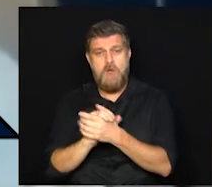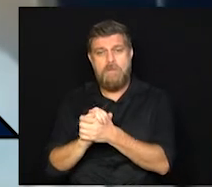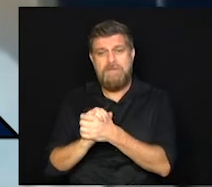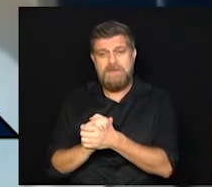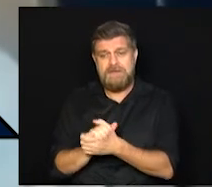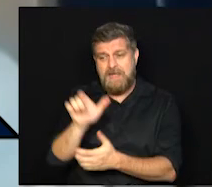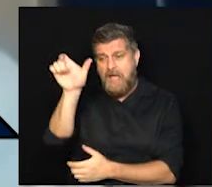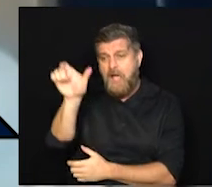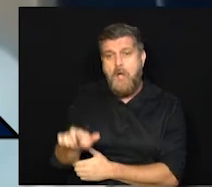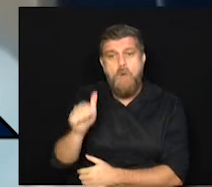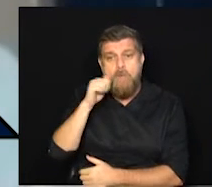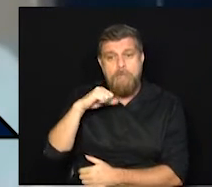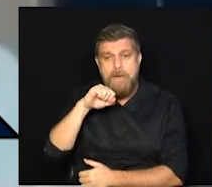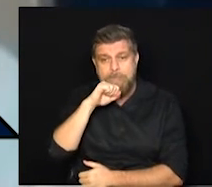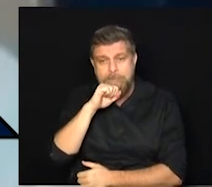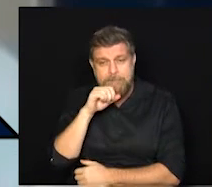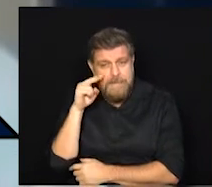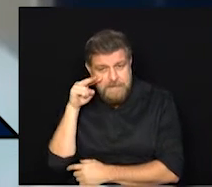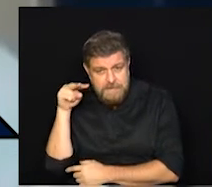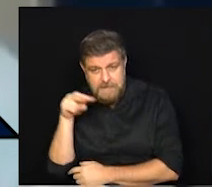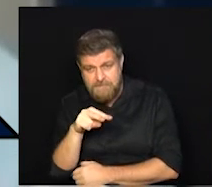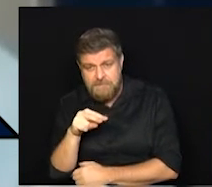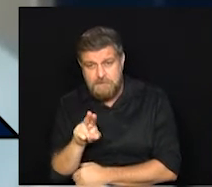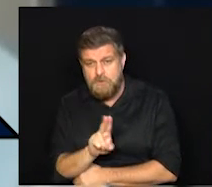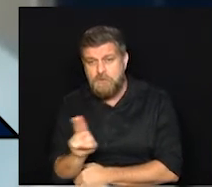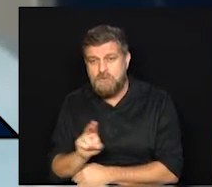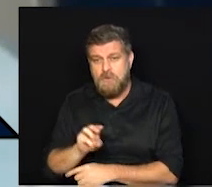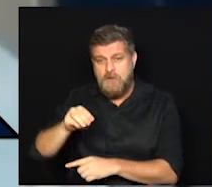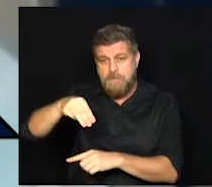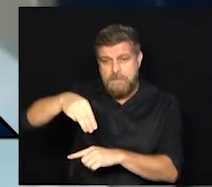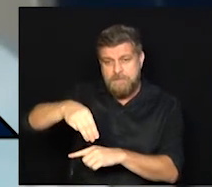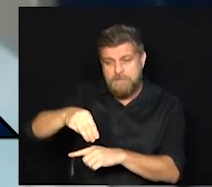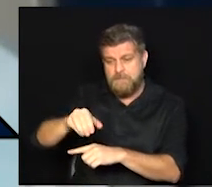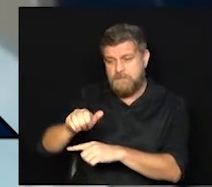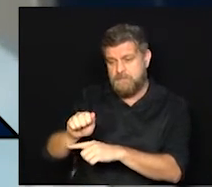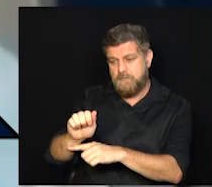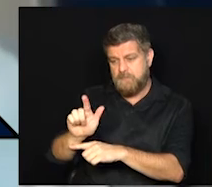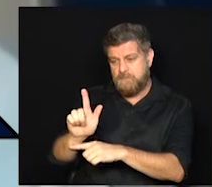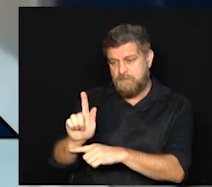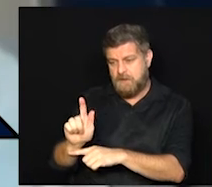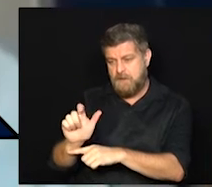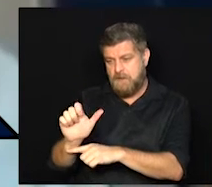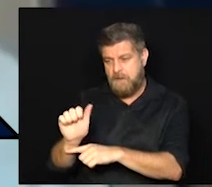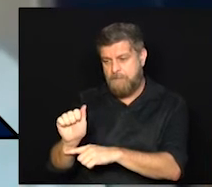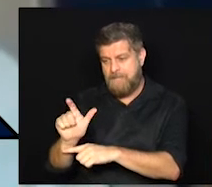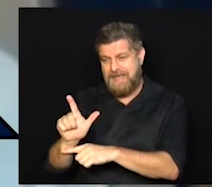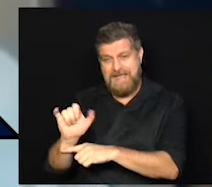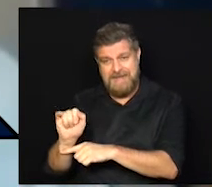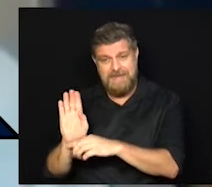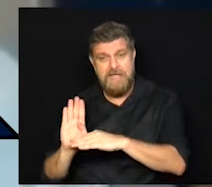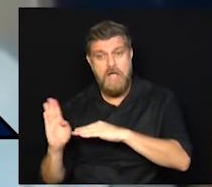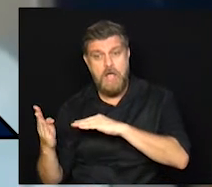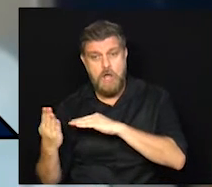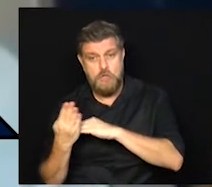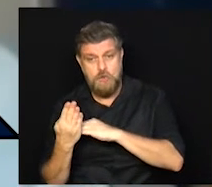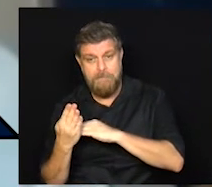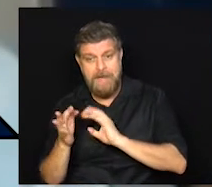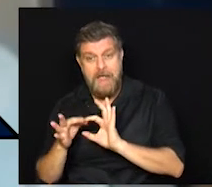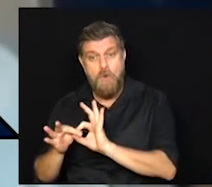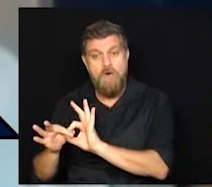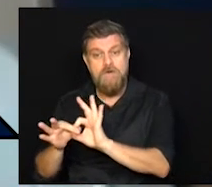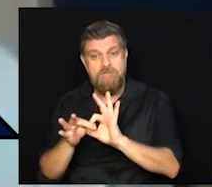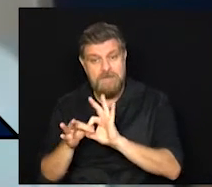nos acompanhando, que é a senhora Magali, lá da Vila União. Ela tem uma filha